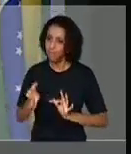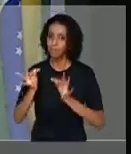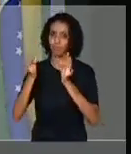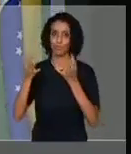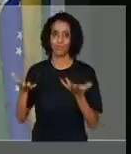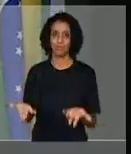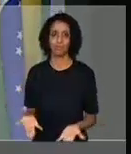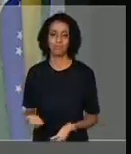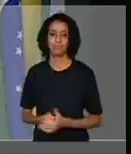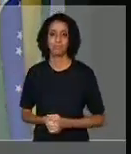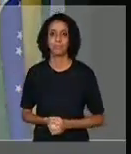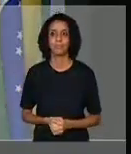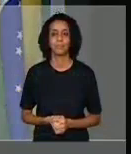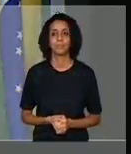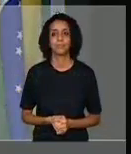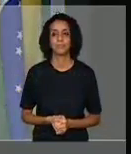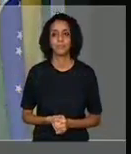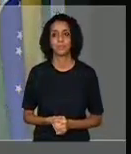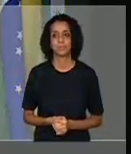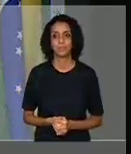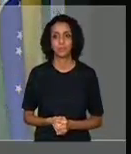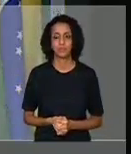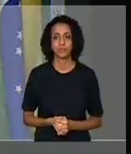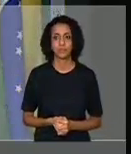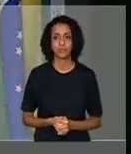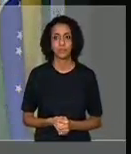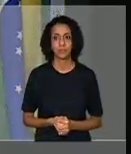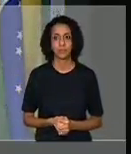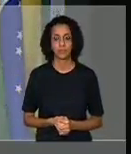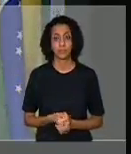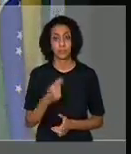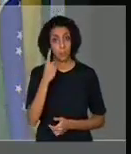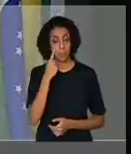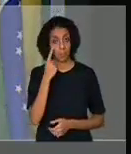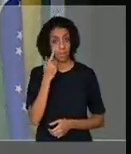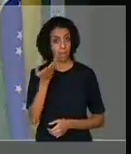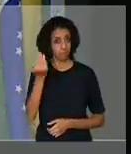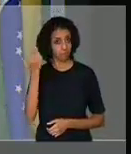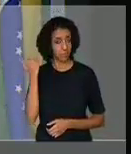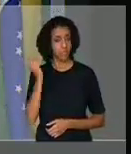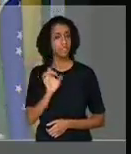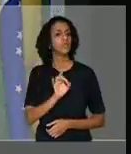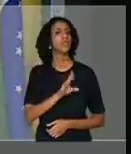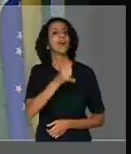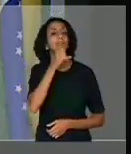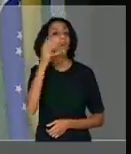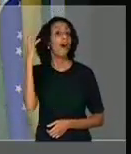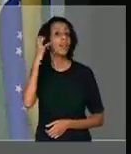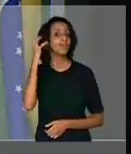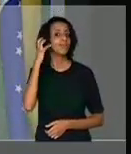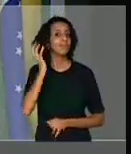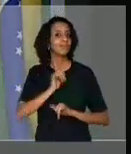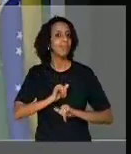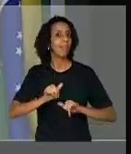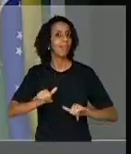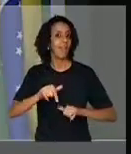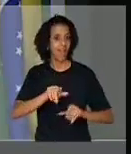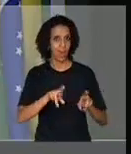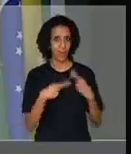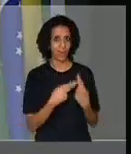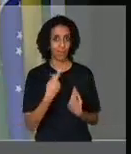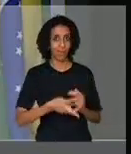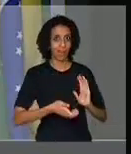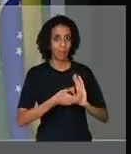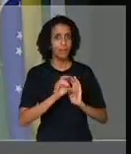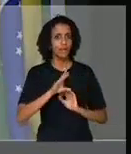dos Deputados. Então, e esse aperfeiçoamento vem. Veja que havia um tempo que era só transmitido pelo rádio, as sessões